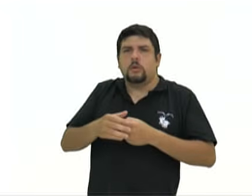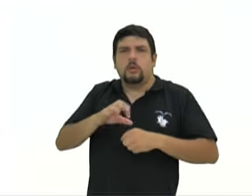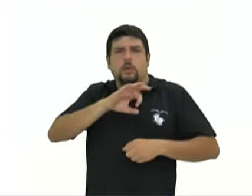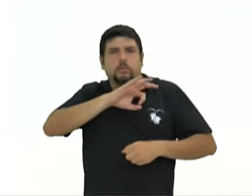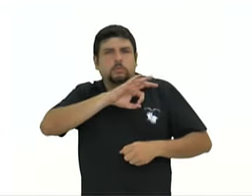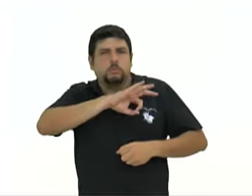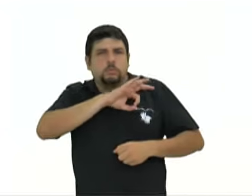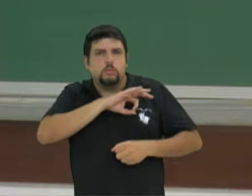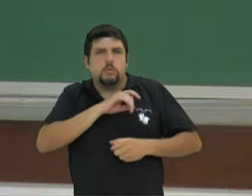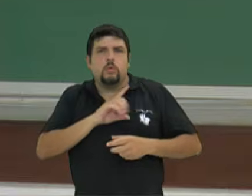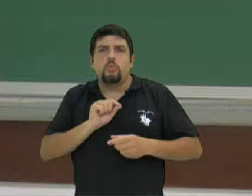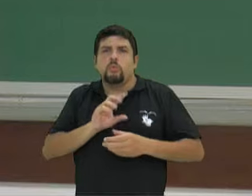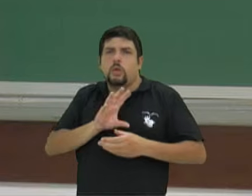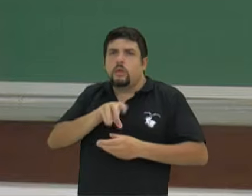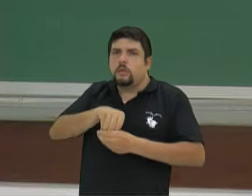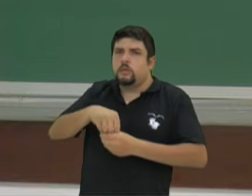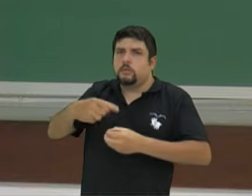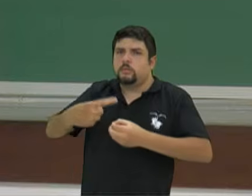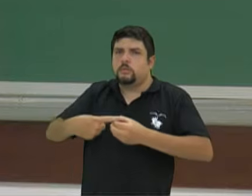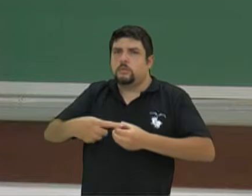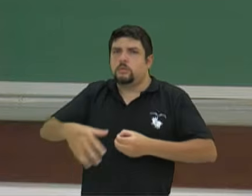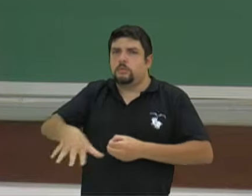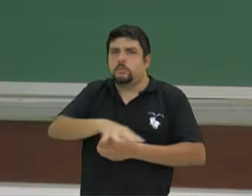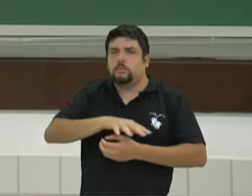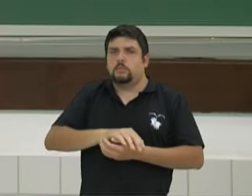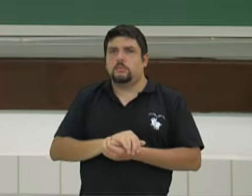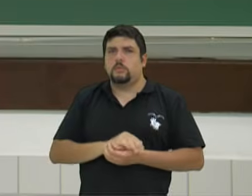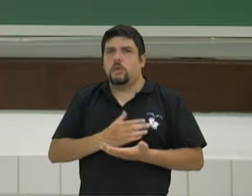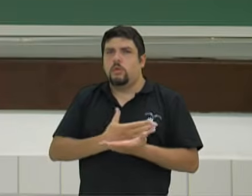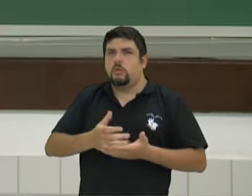urbano. Então começou os filmes de terror.